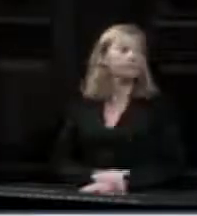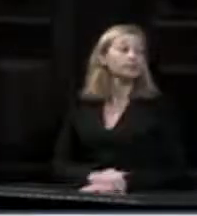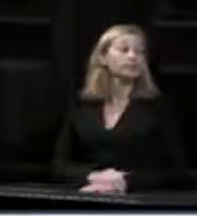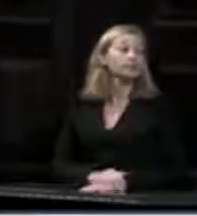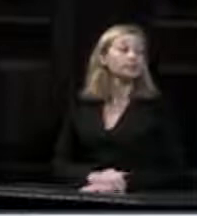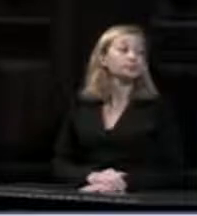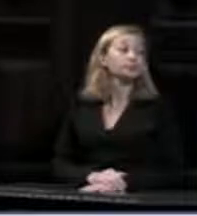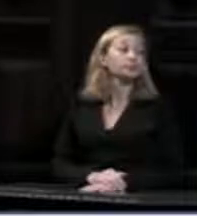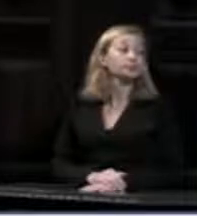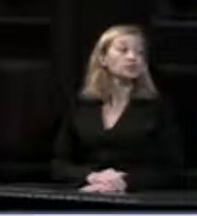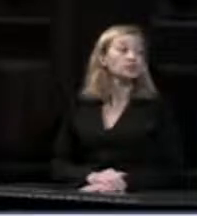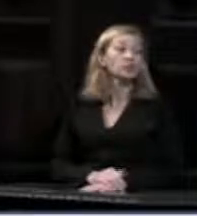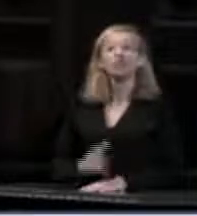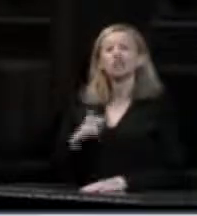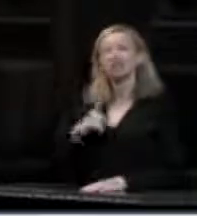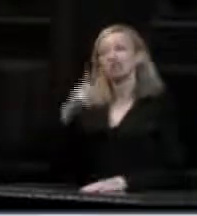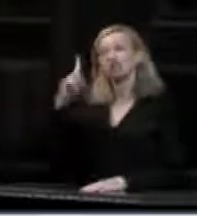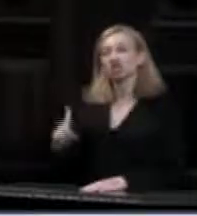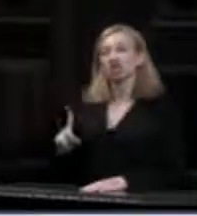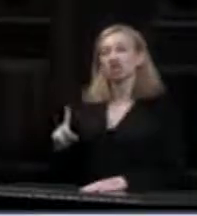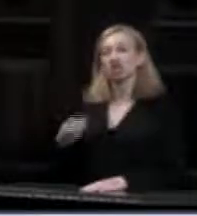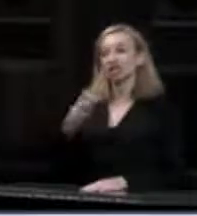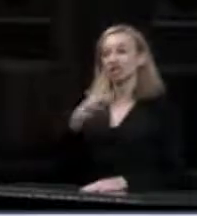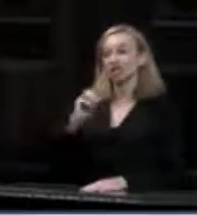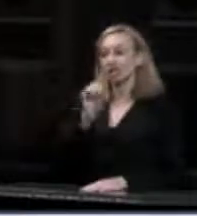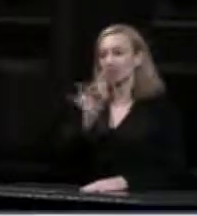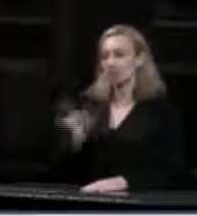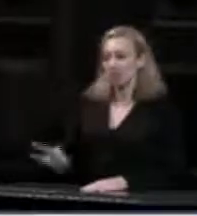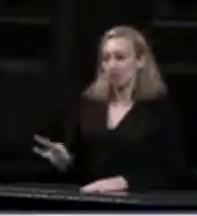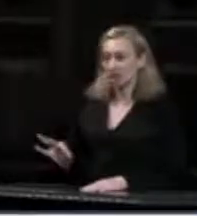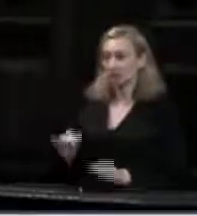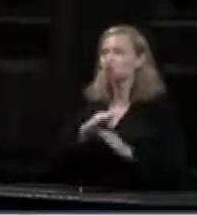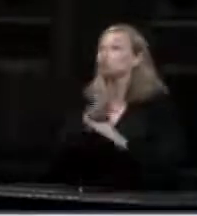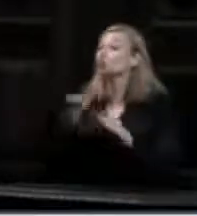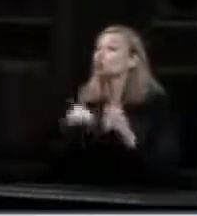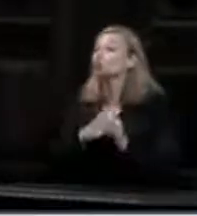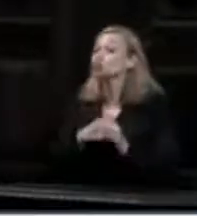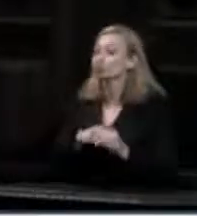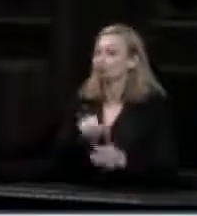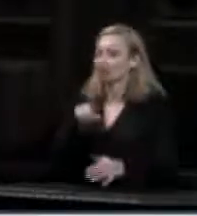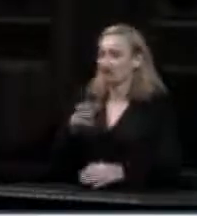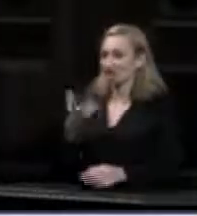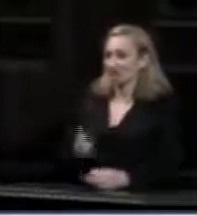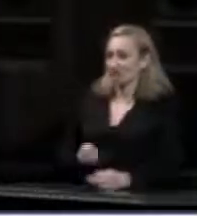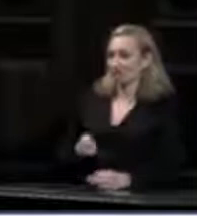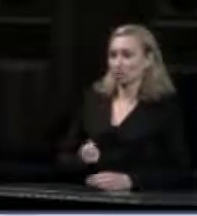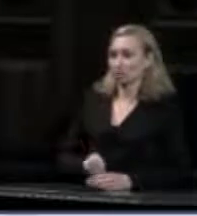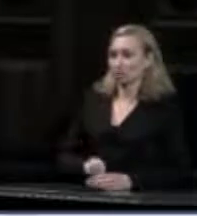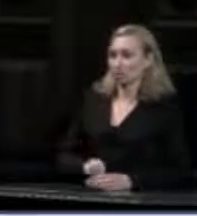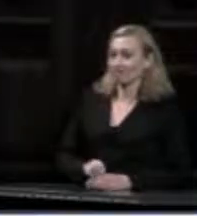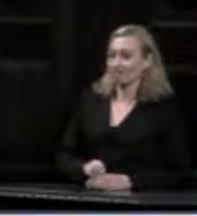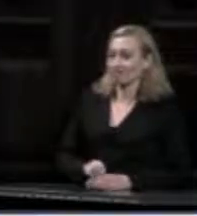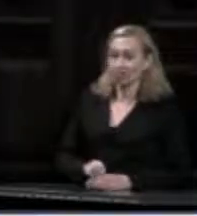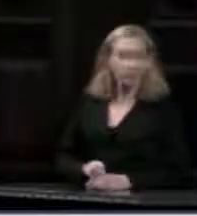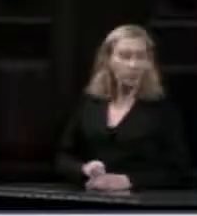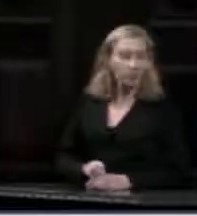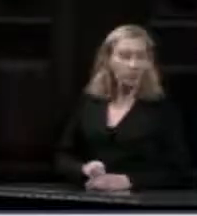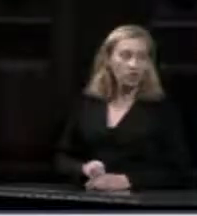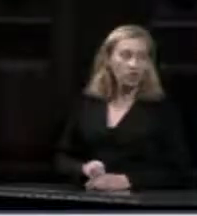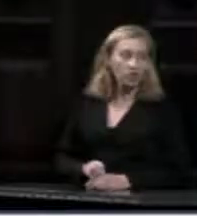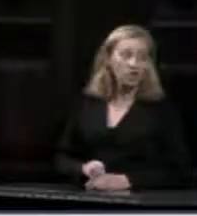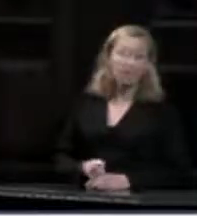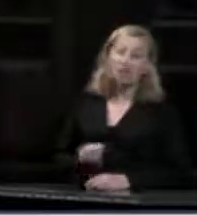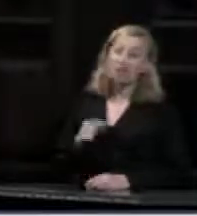que têm direito a 30% do fundo todo e ela concorre a mesma